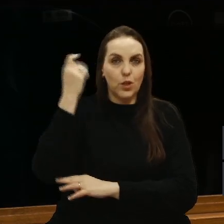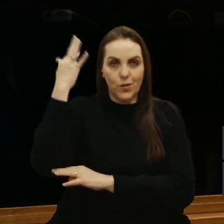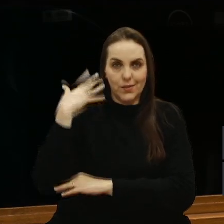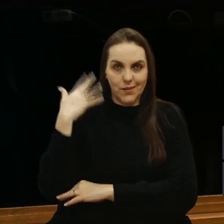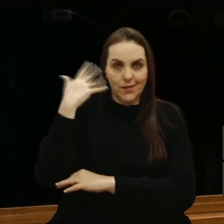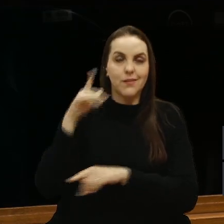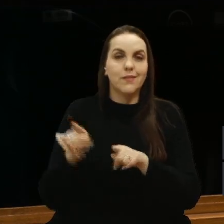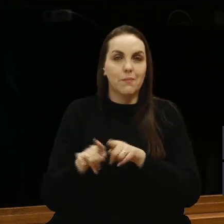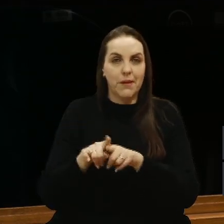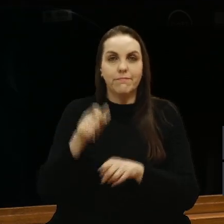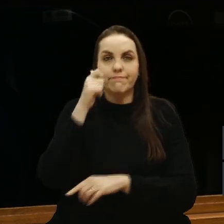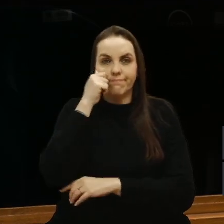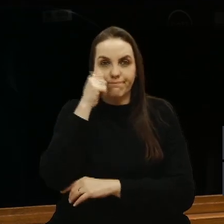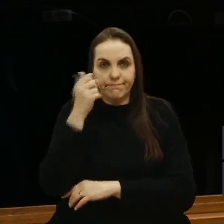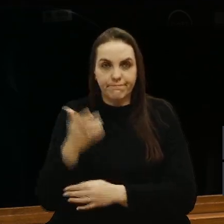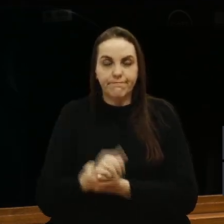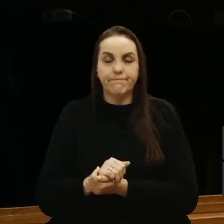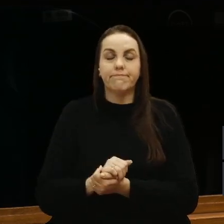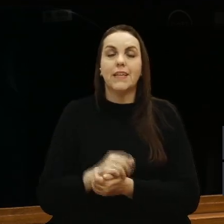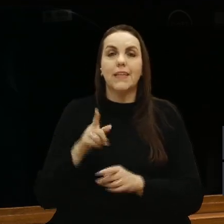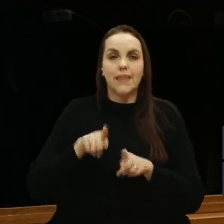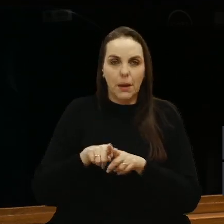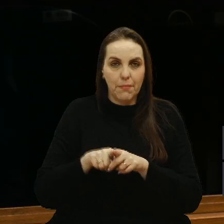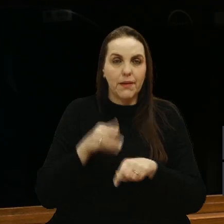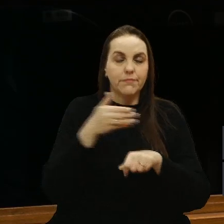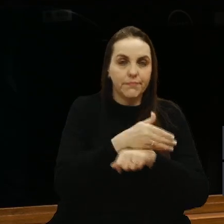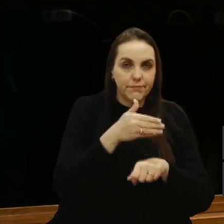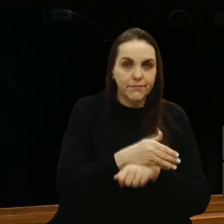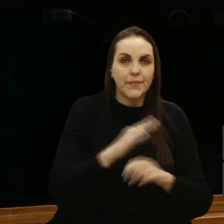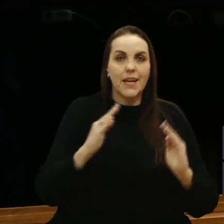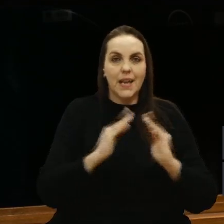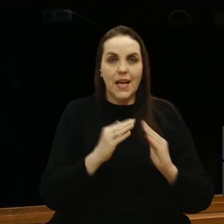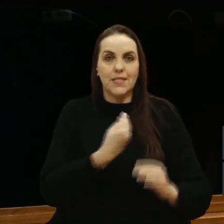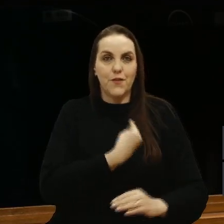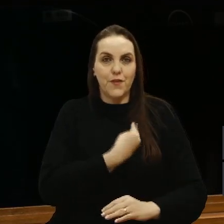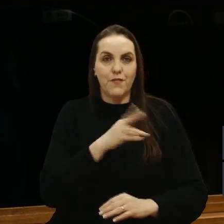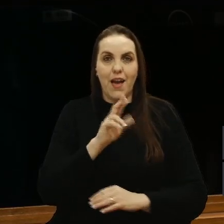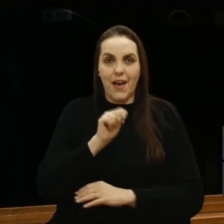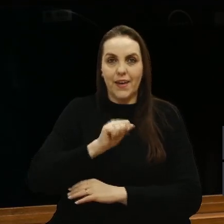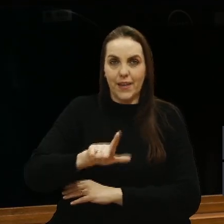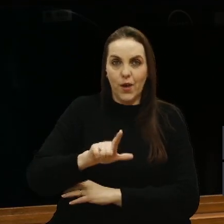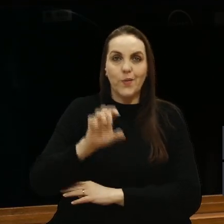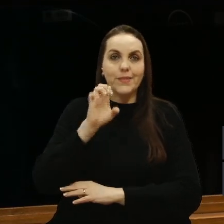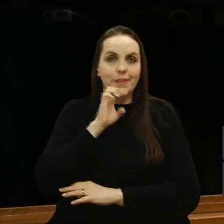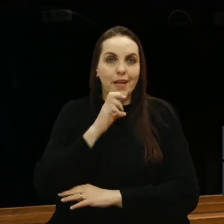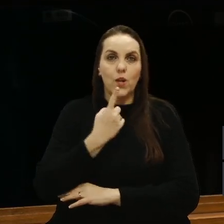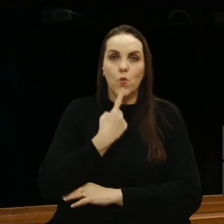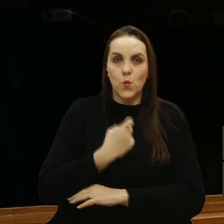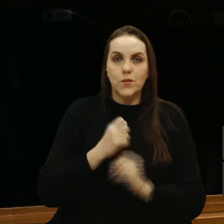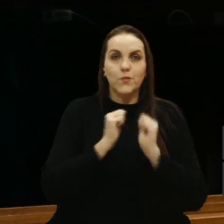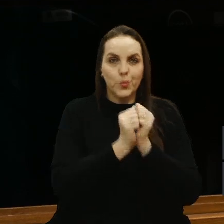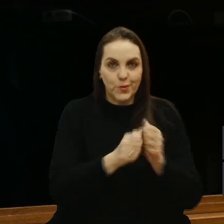visitamos, enquanto PEN, a Casa Iva Raquel, a vereadora Estela e a vereadora Rose estiveram presentes. Nós temos visitado os